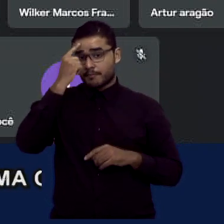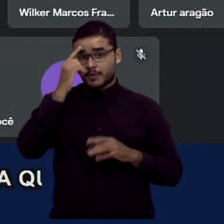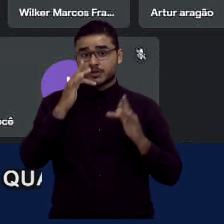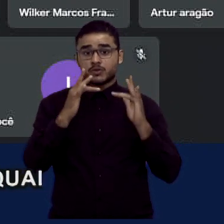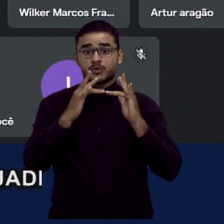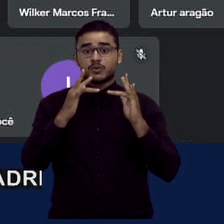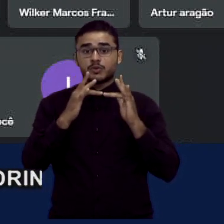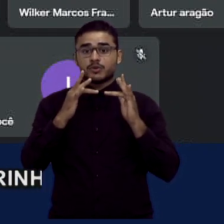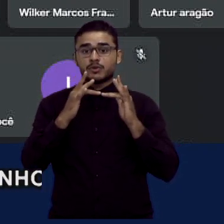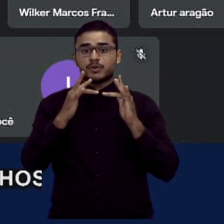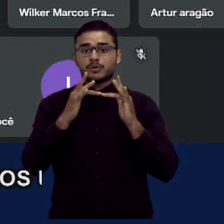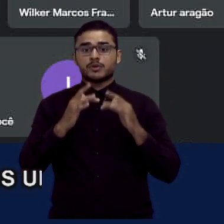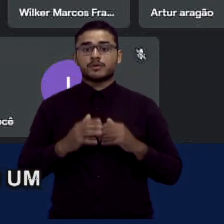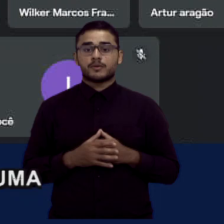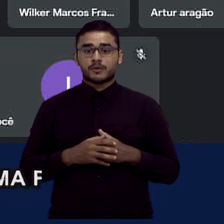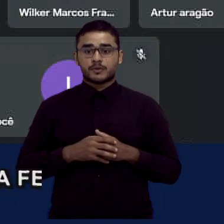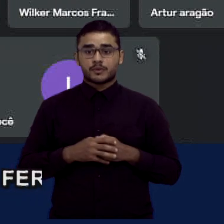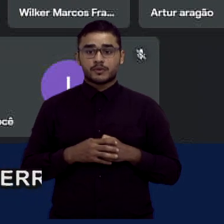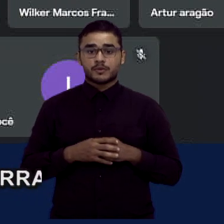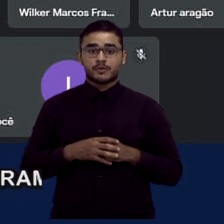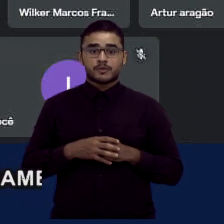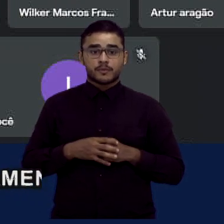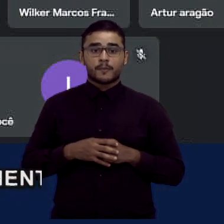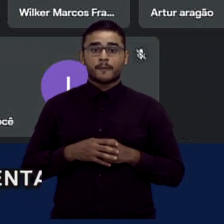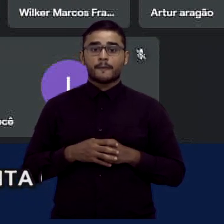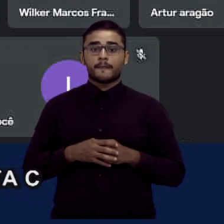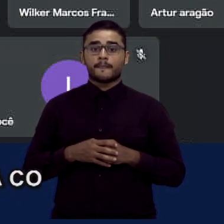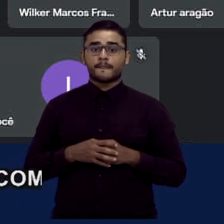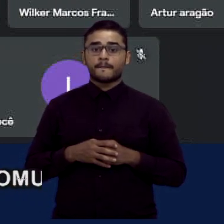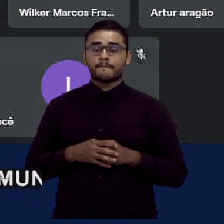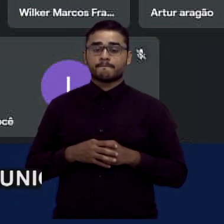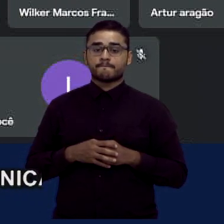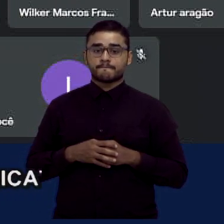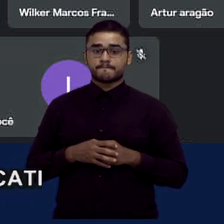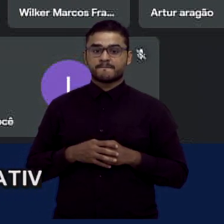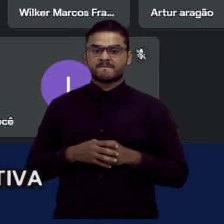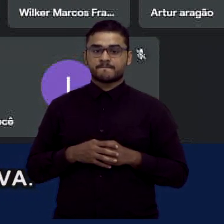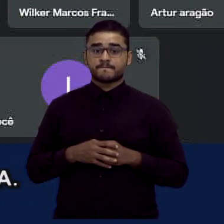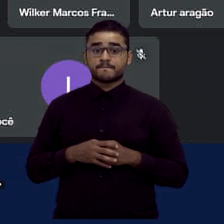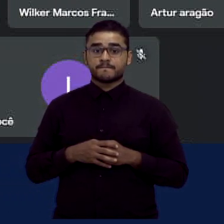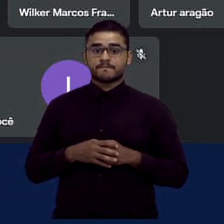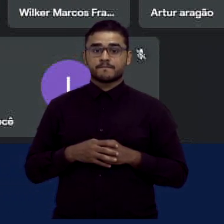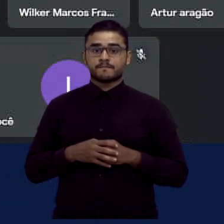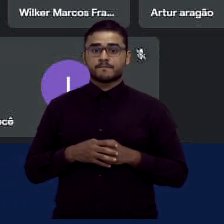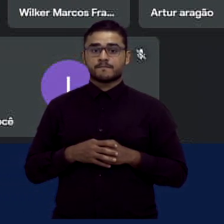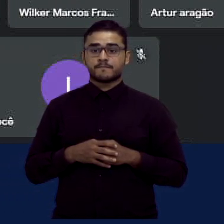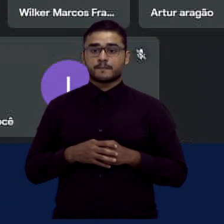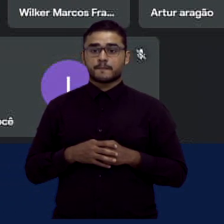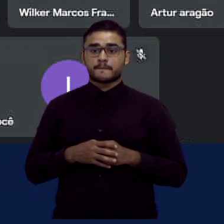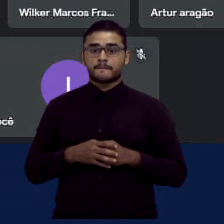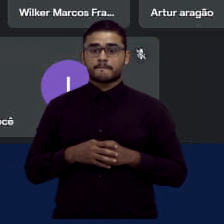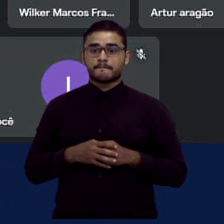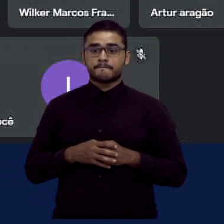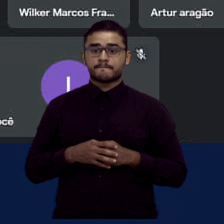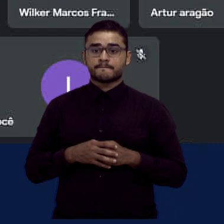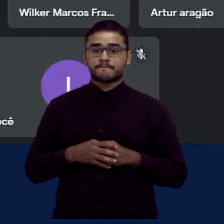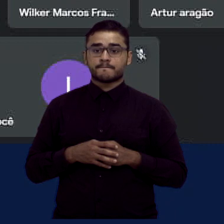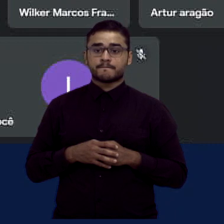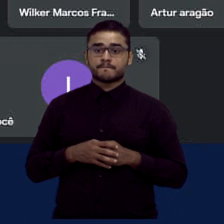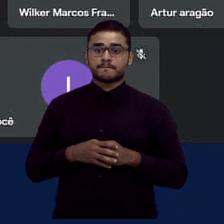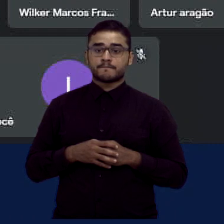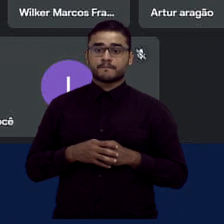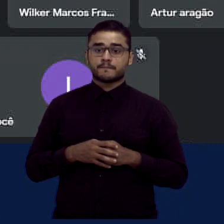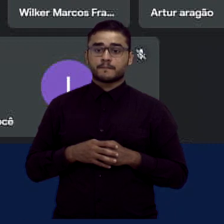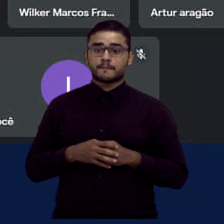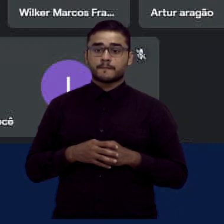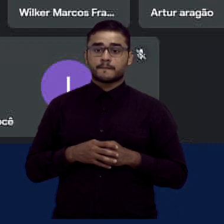você percebe que elas estão em pontos diferentes por conta como é o nome? Não é esforço,